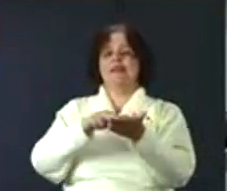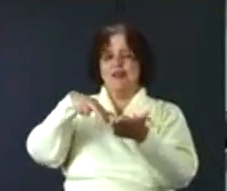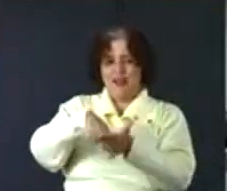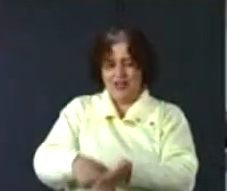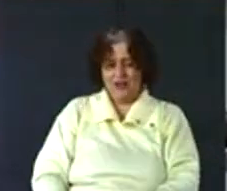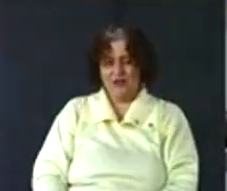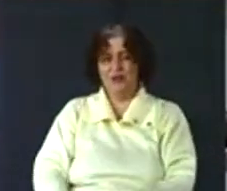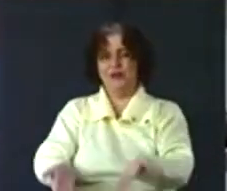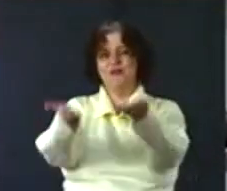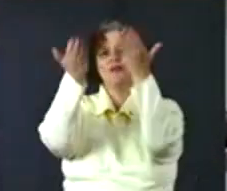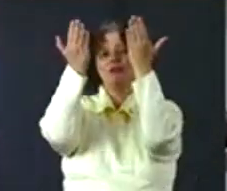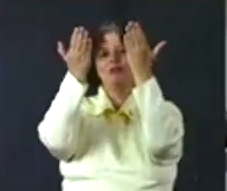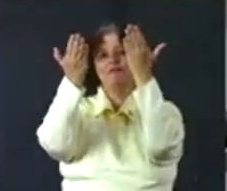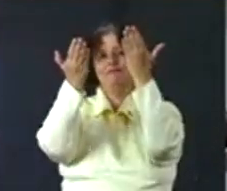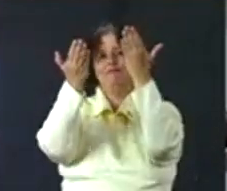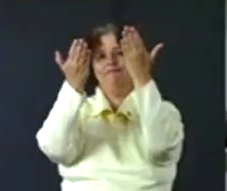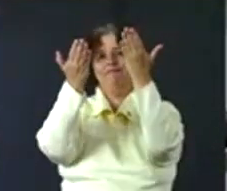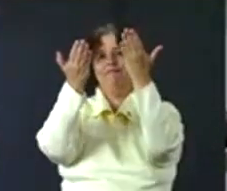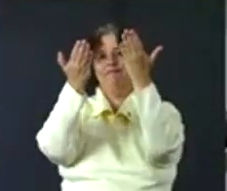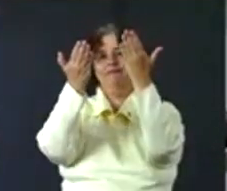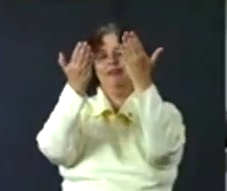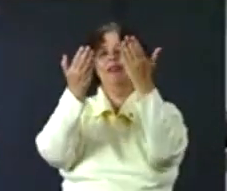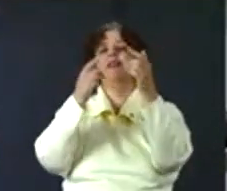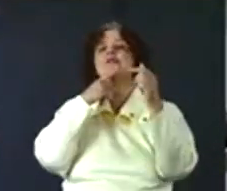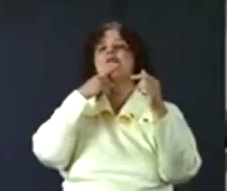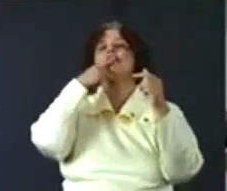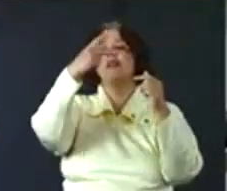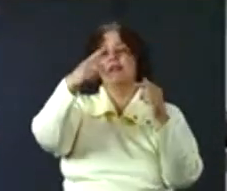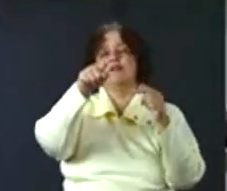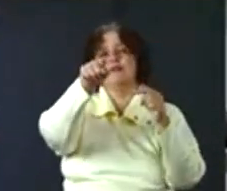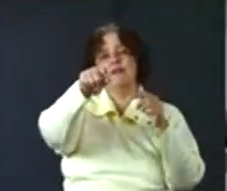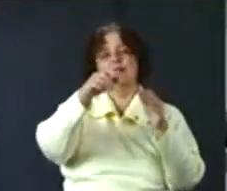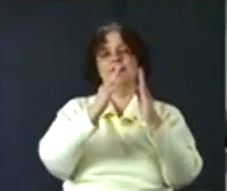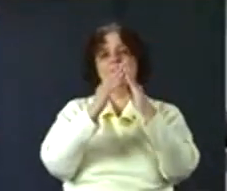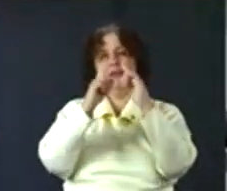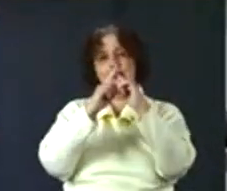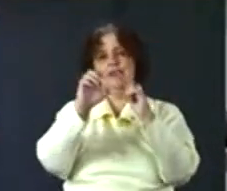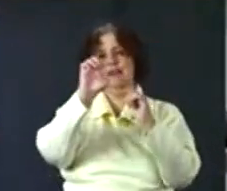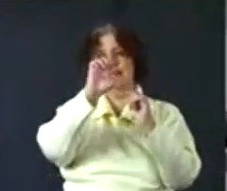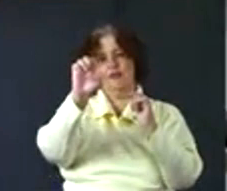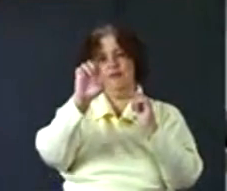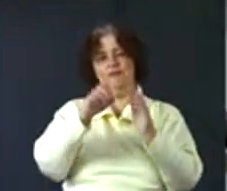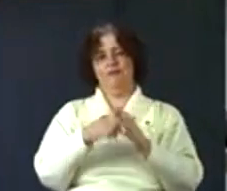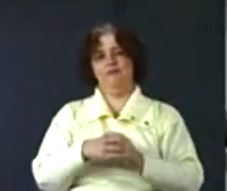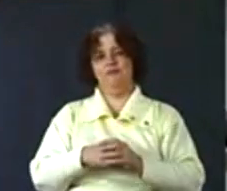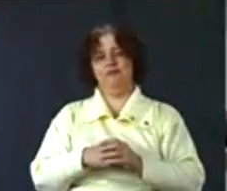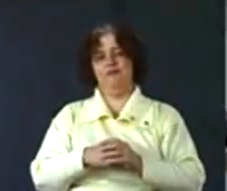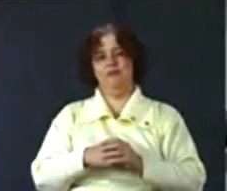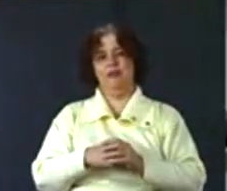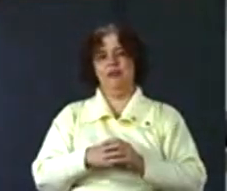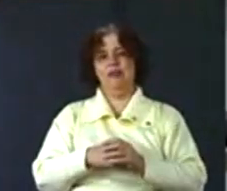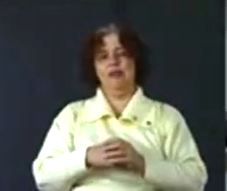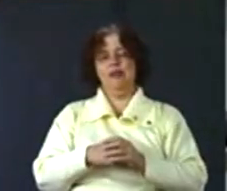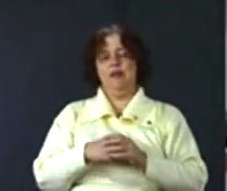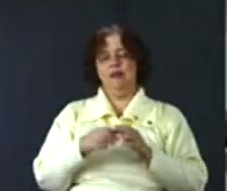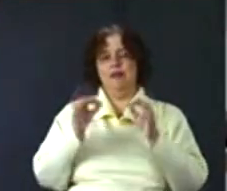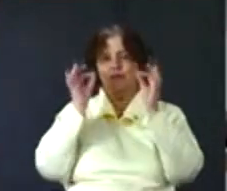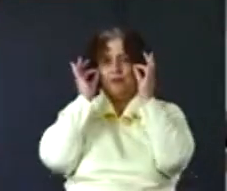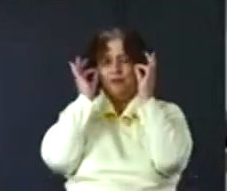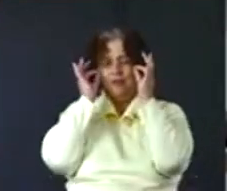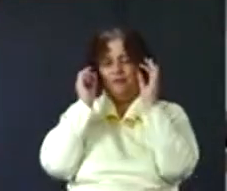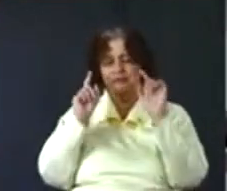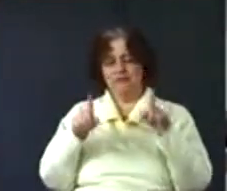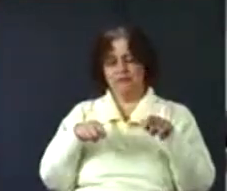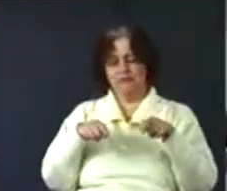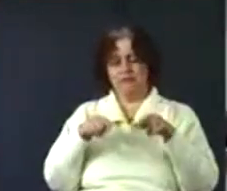Eu estou aqui falando com você, ó igreja de Esmirna. Algo me chama a atenção, é que Jesus é